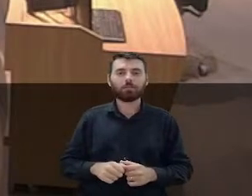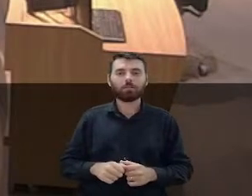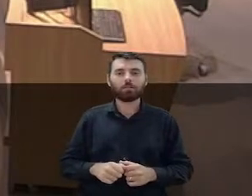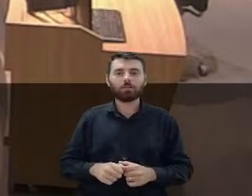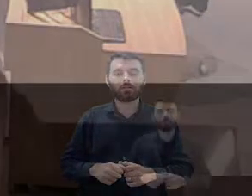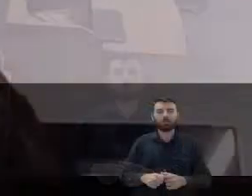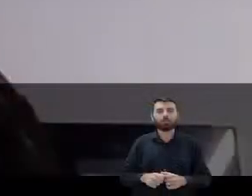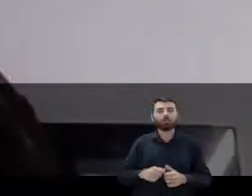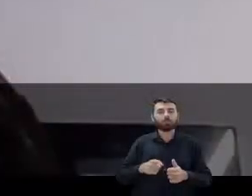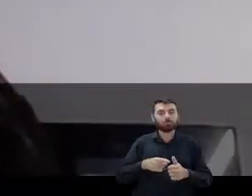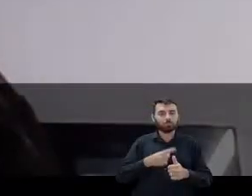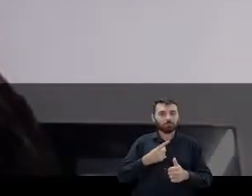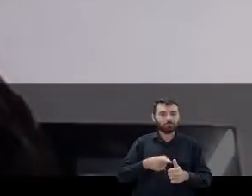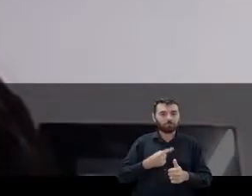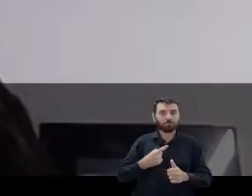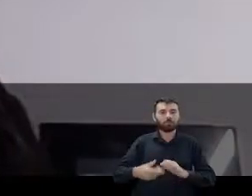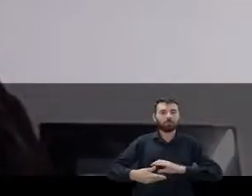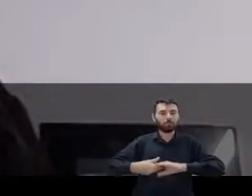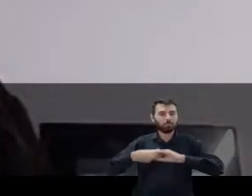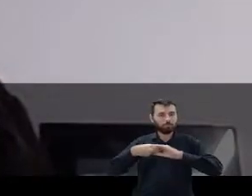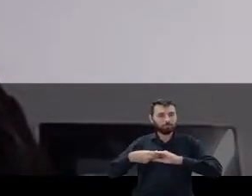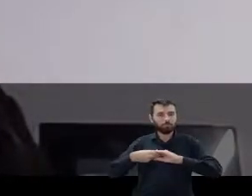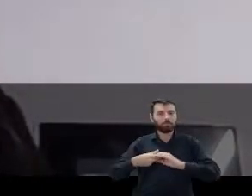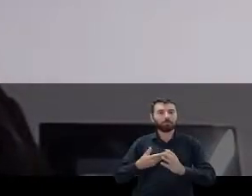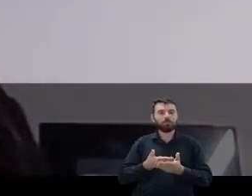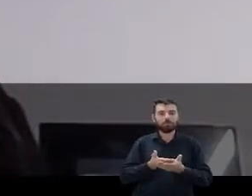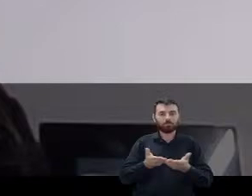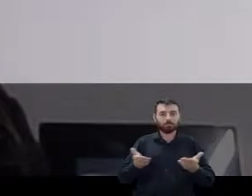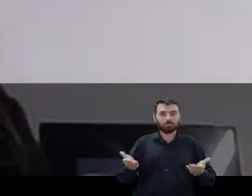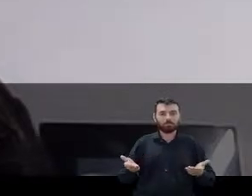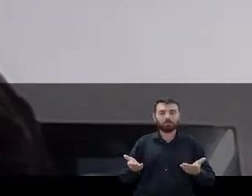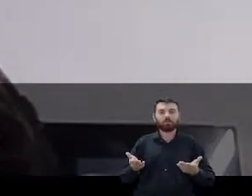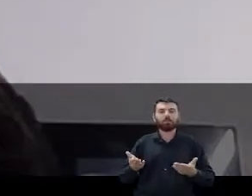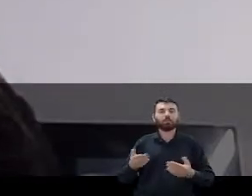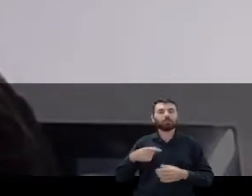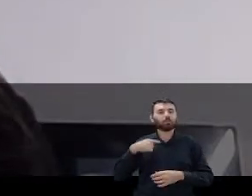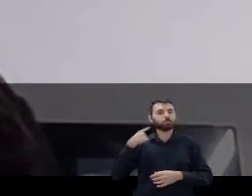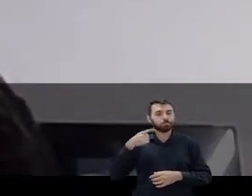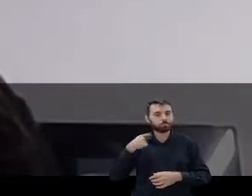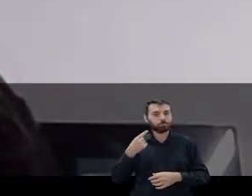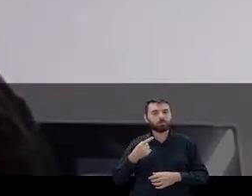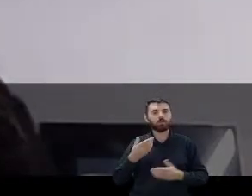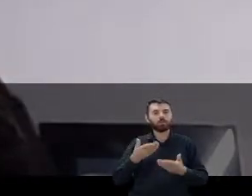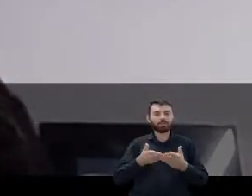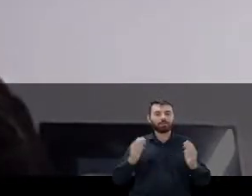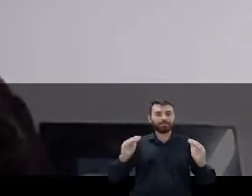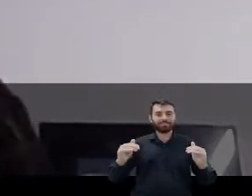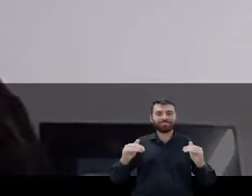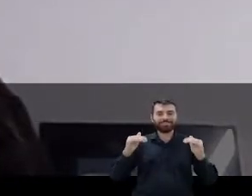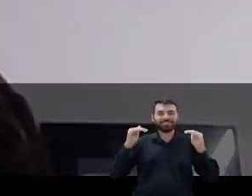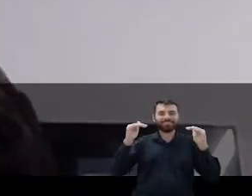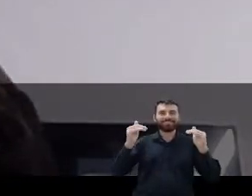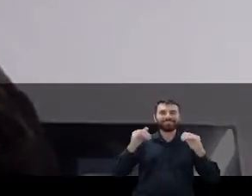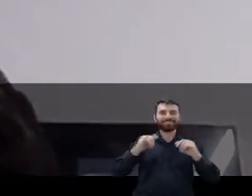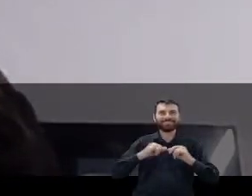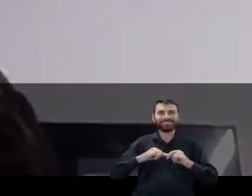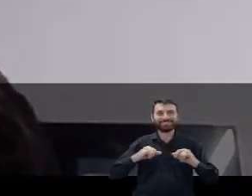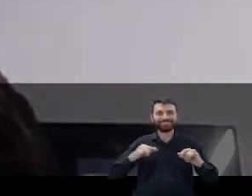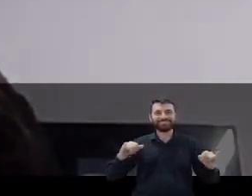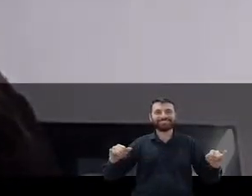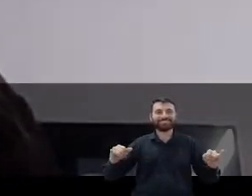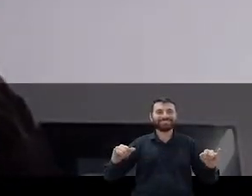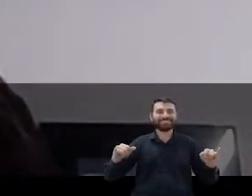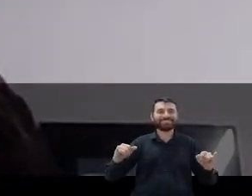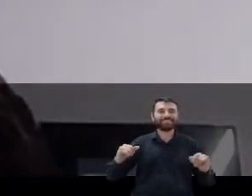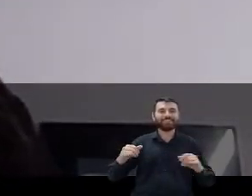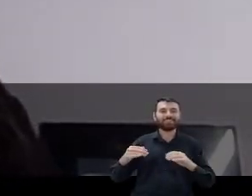Inicialmente, eu cumprimento vossas excelências, servidores, advogados, informo com prazer conhecê-los e